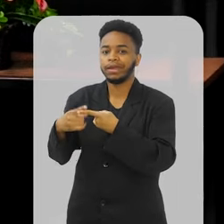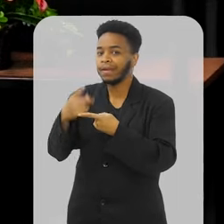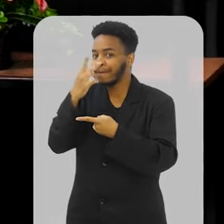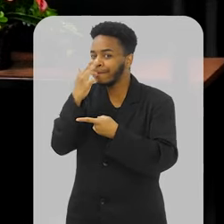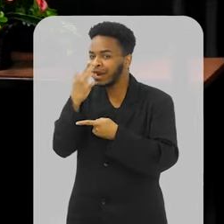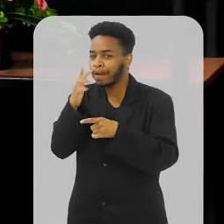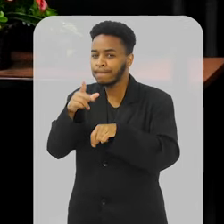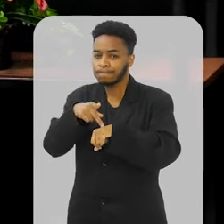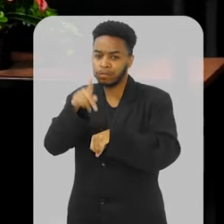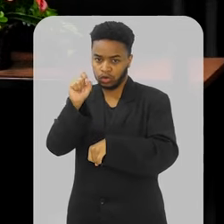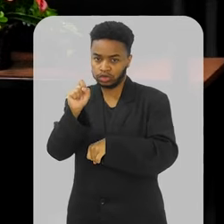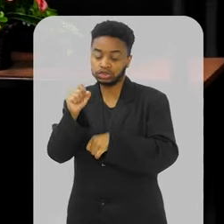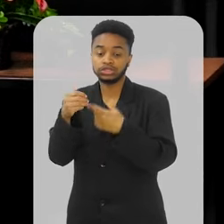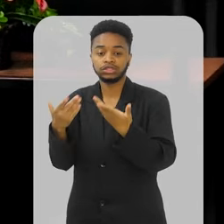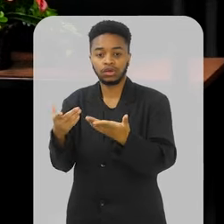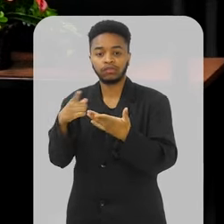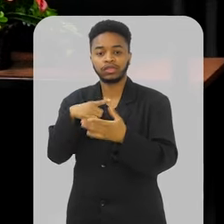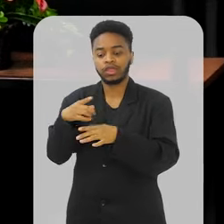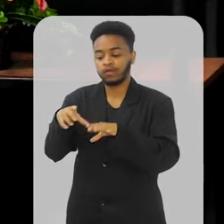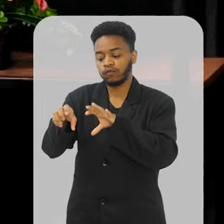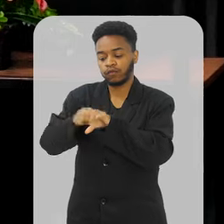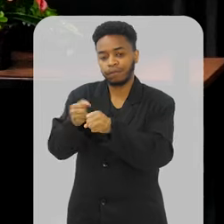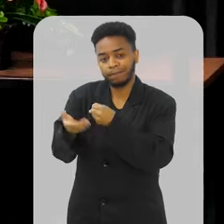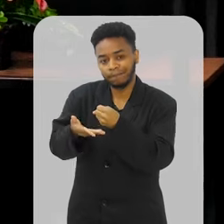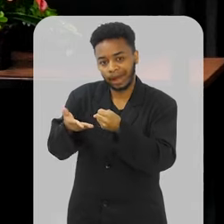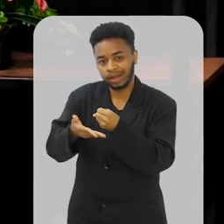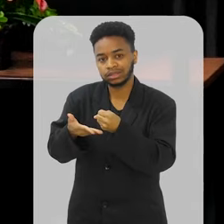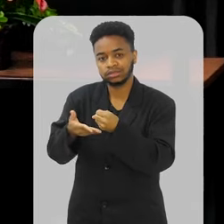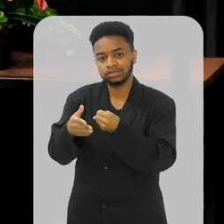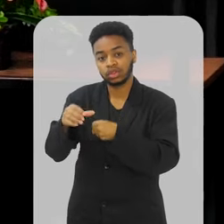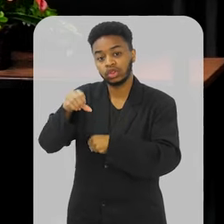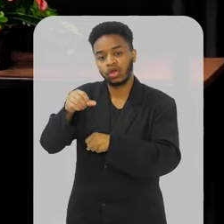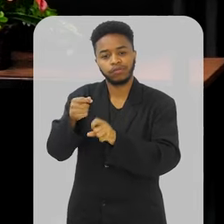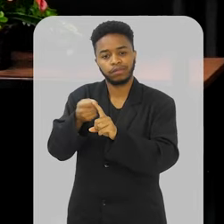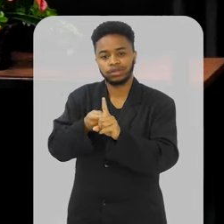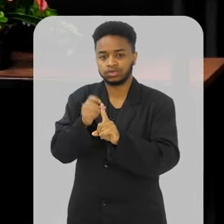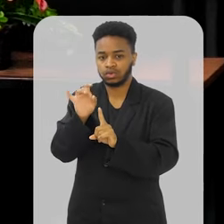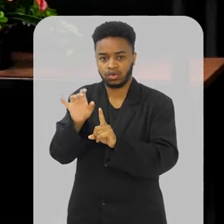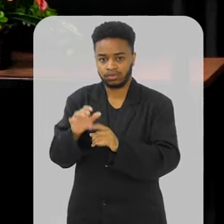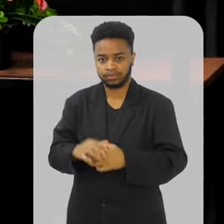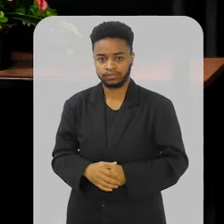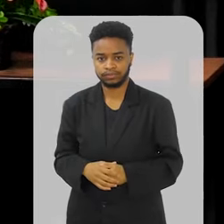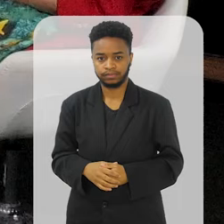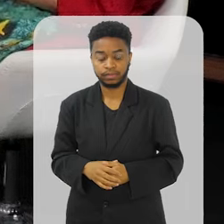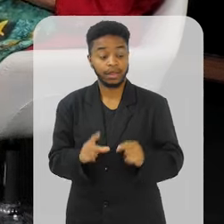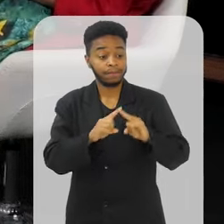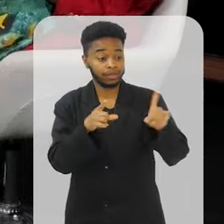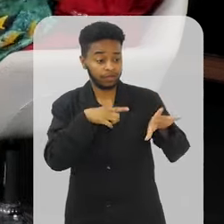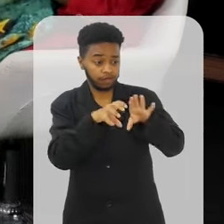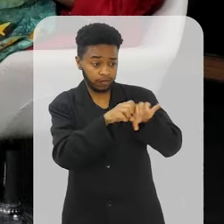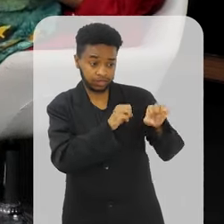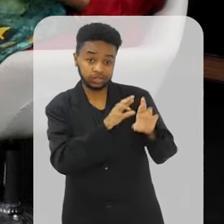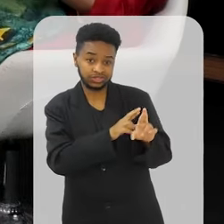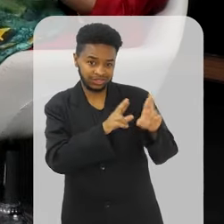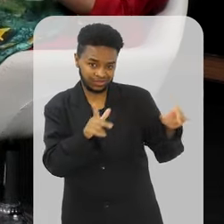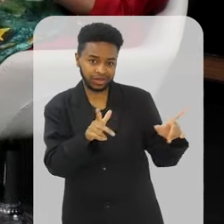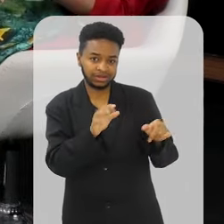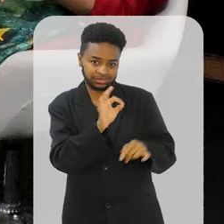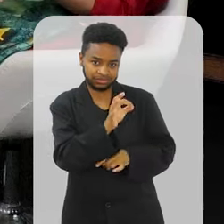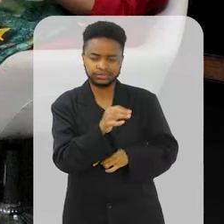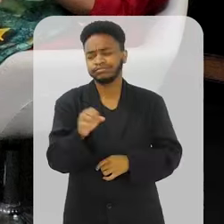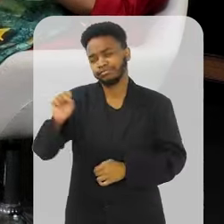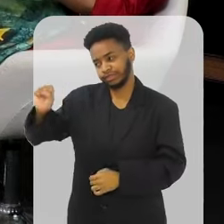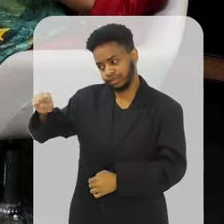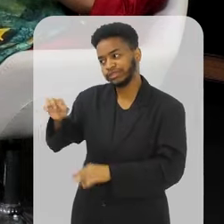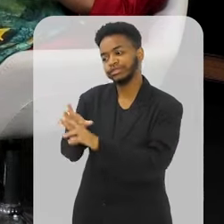especialização que reduz for foram a a formação básica foi uma formação de 9 meses mas uma formação totalmente diferente